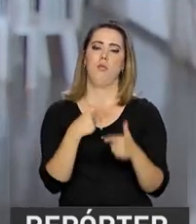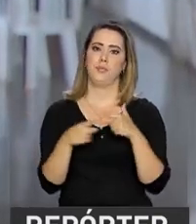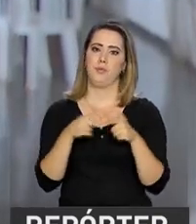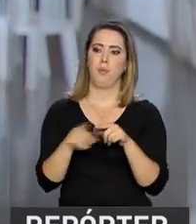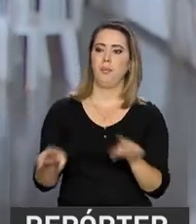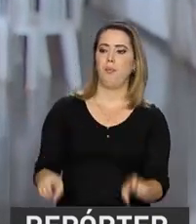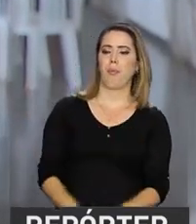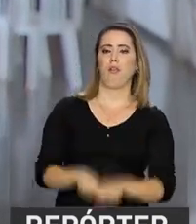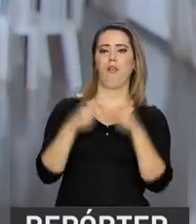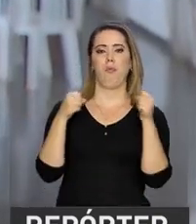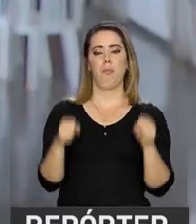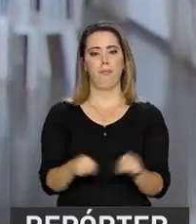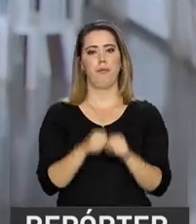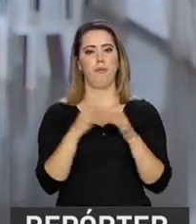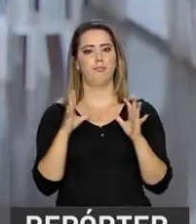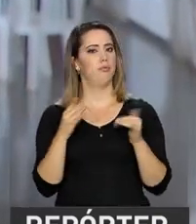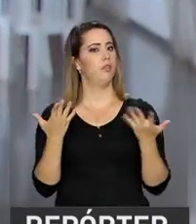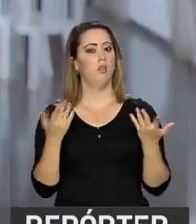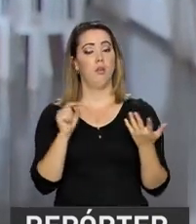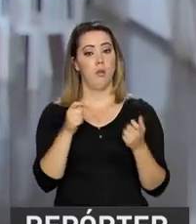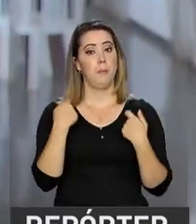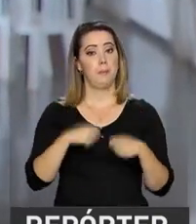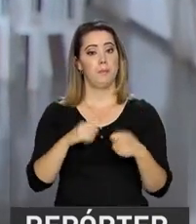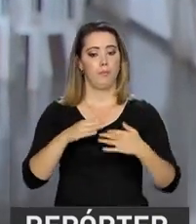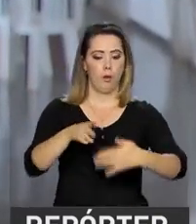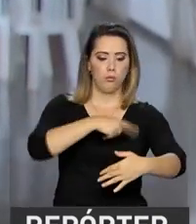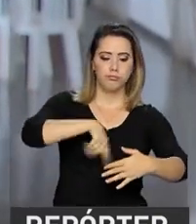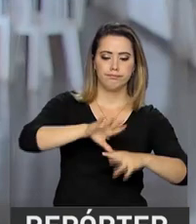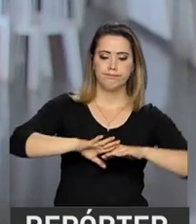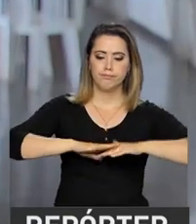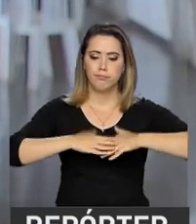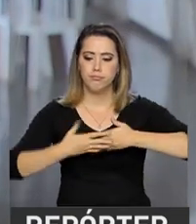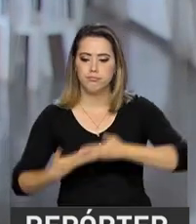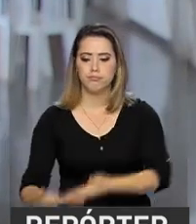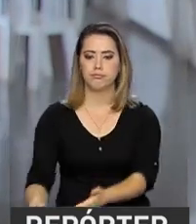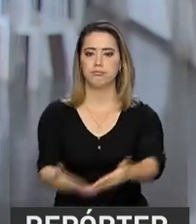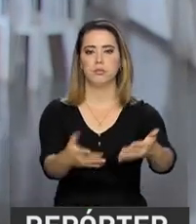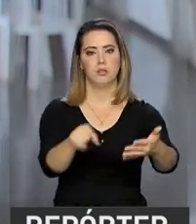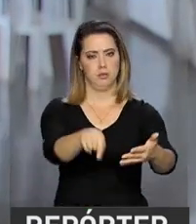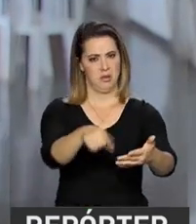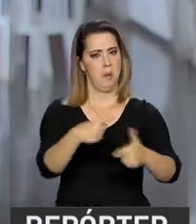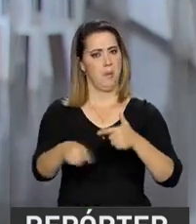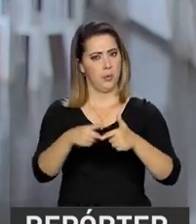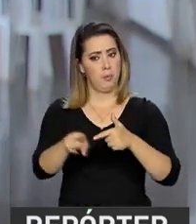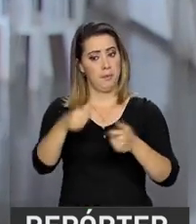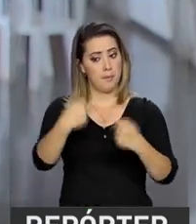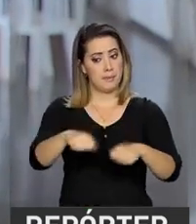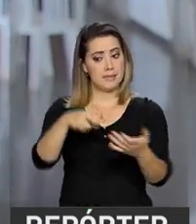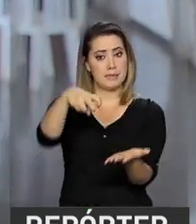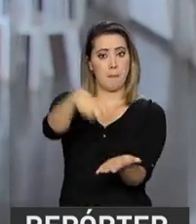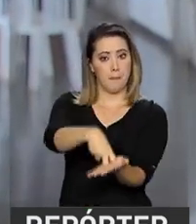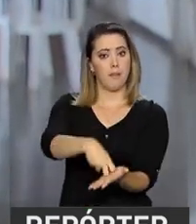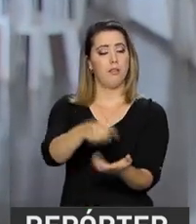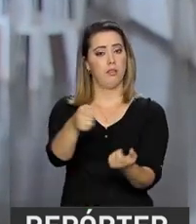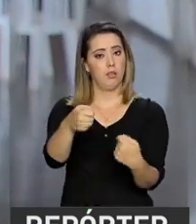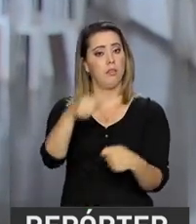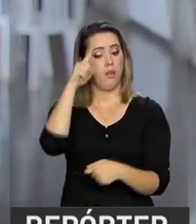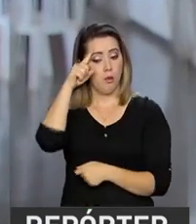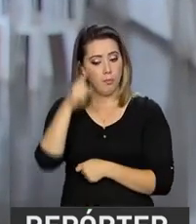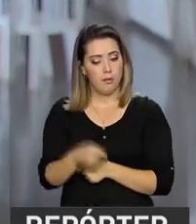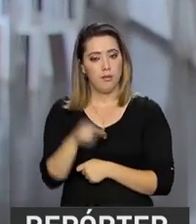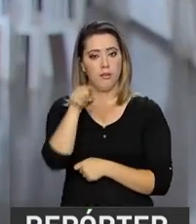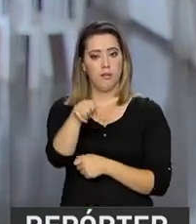destruição que a barragem queda da barragem causou elas são obrigações da empresa